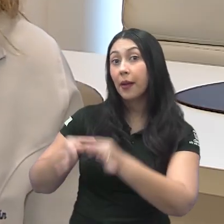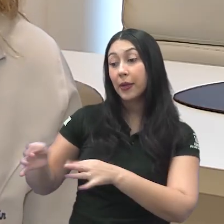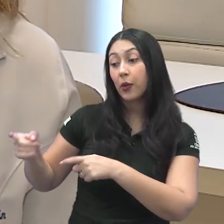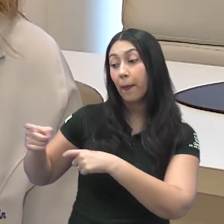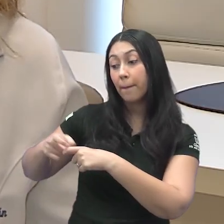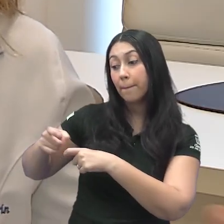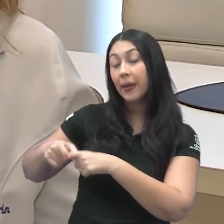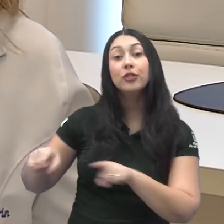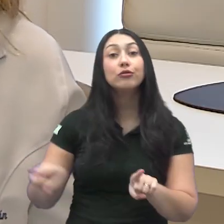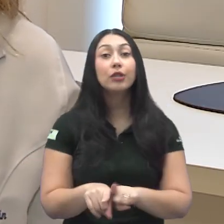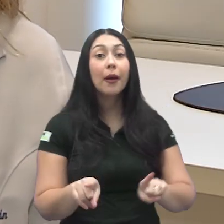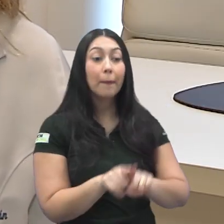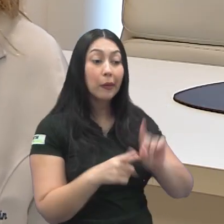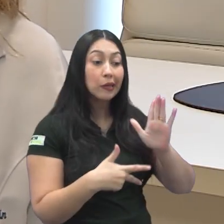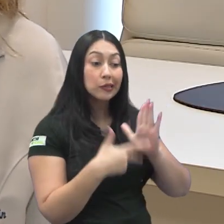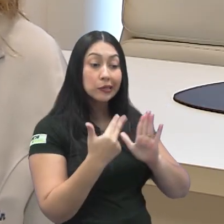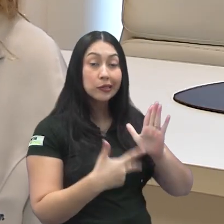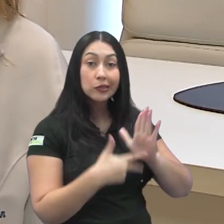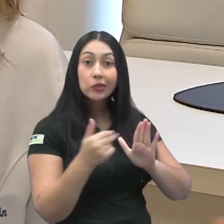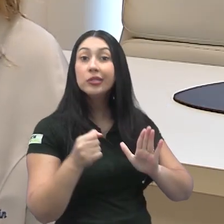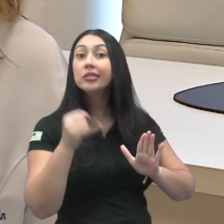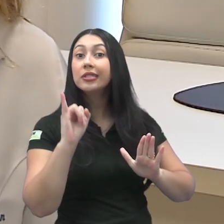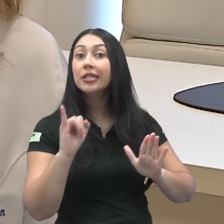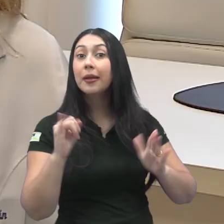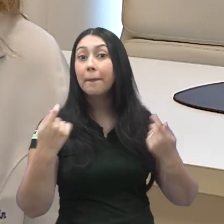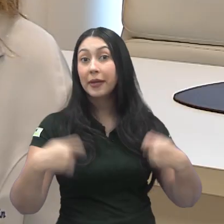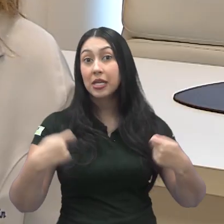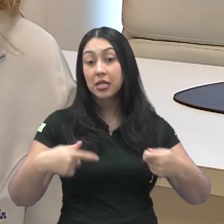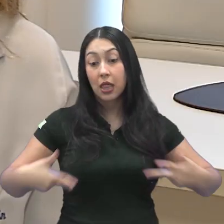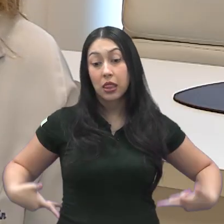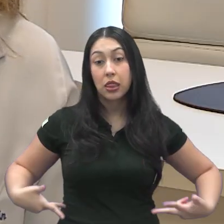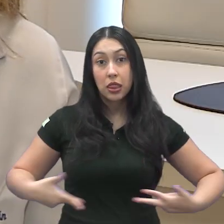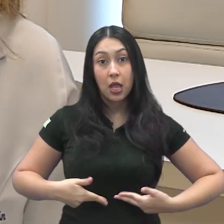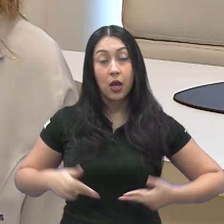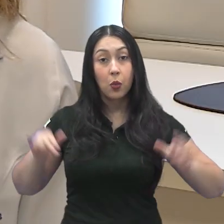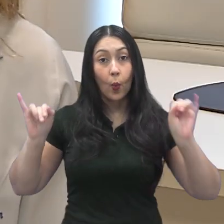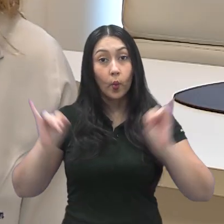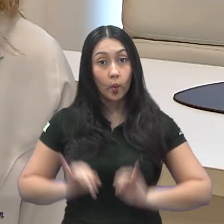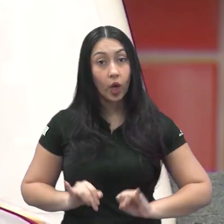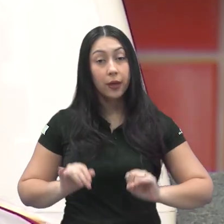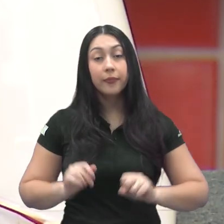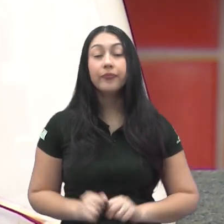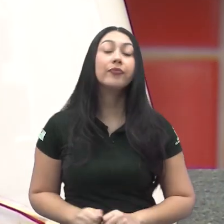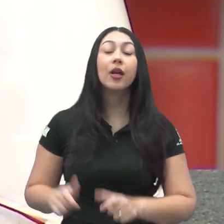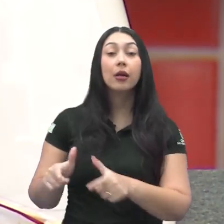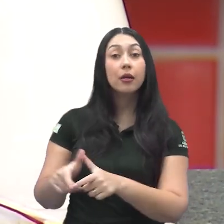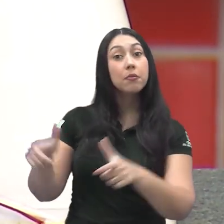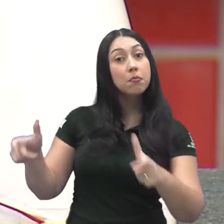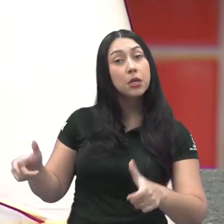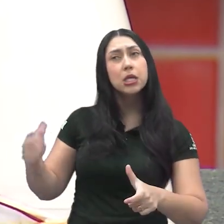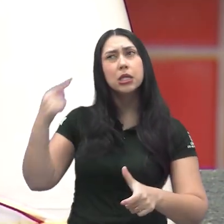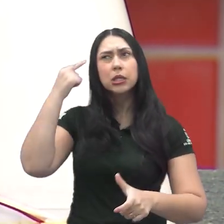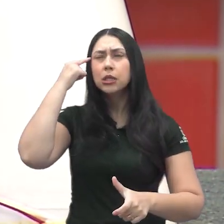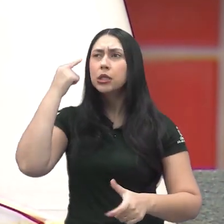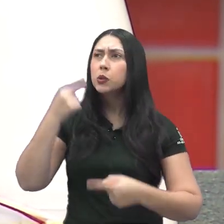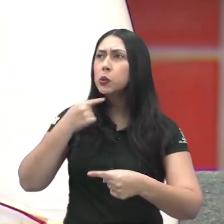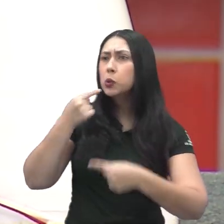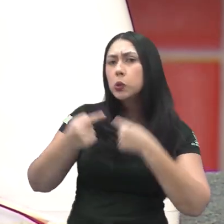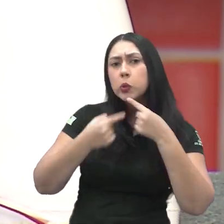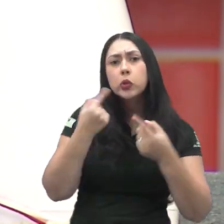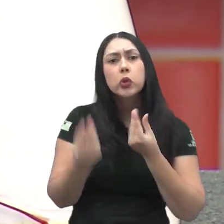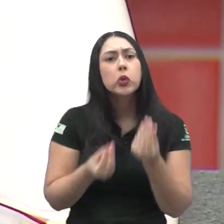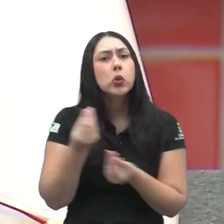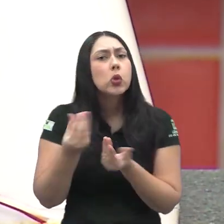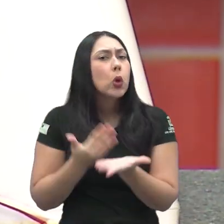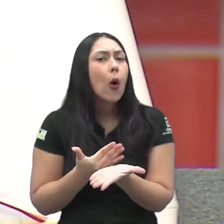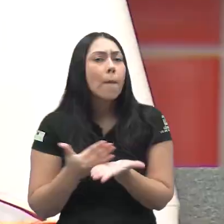no tratamento clínico e no tratamento cirúrgico, que são os pacientes que têm uma indicação de cirurgia bariátrica. Muitas pessoas ainda se perguntam